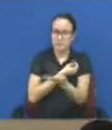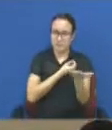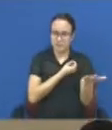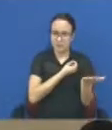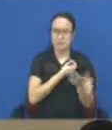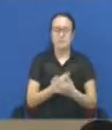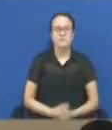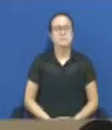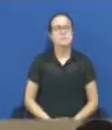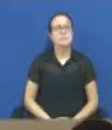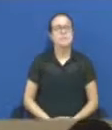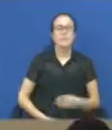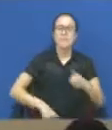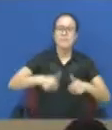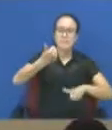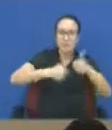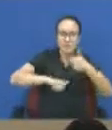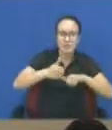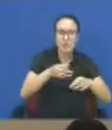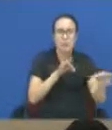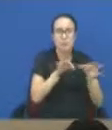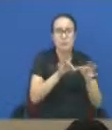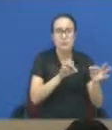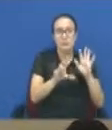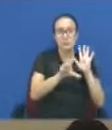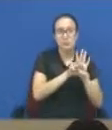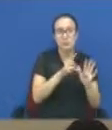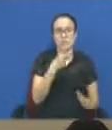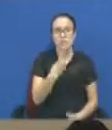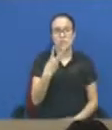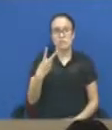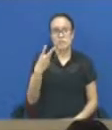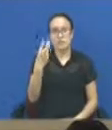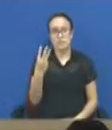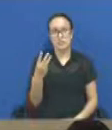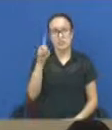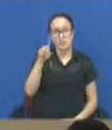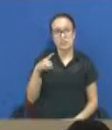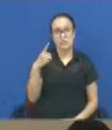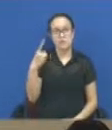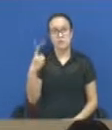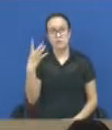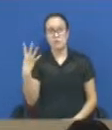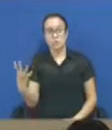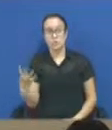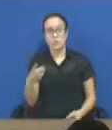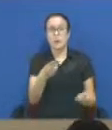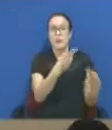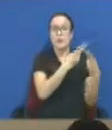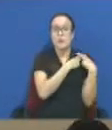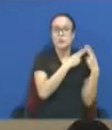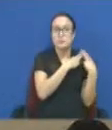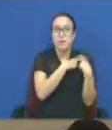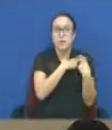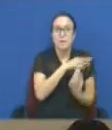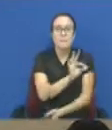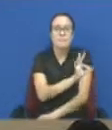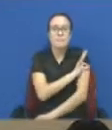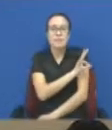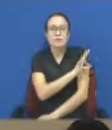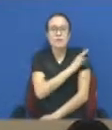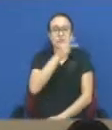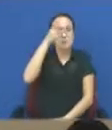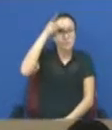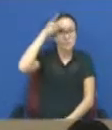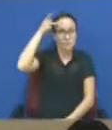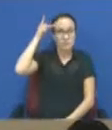Apreciaremos então o projeto de lei 223 de 2014, de autoria do excelentíssimo senhor prefeito municipal, que dispõe sobre a criação do Fundo